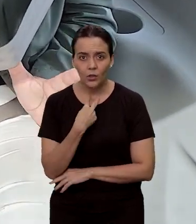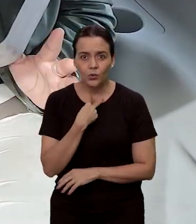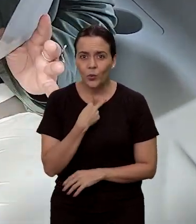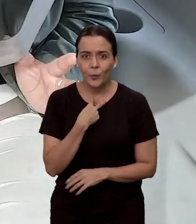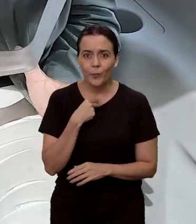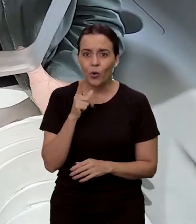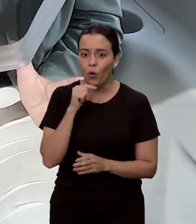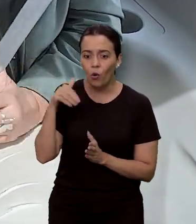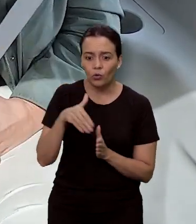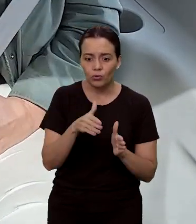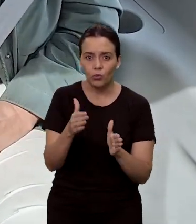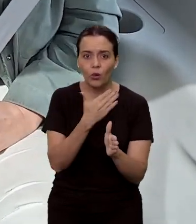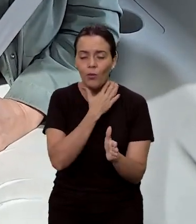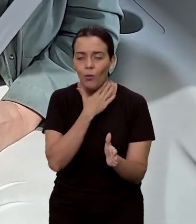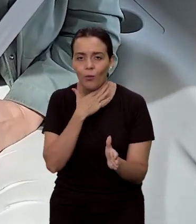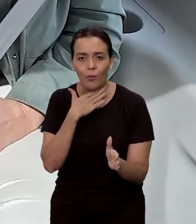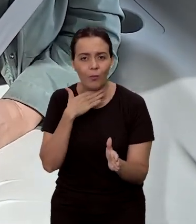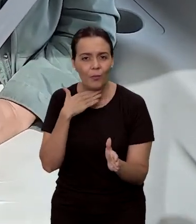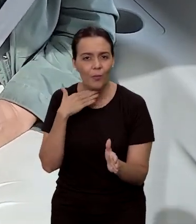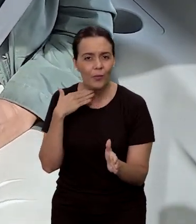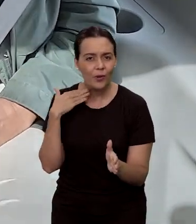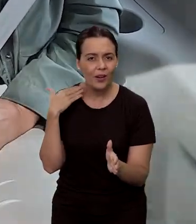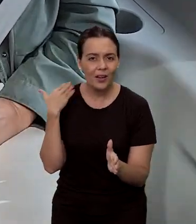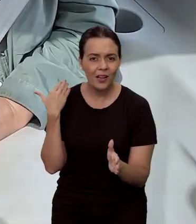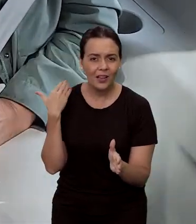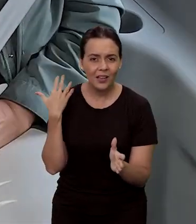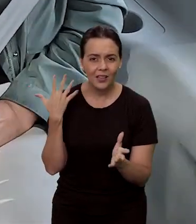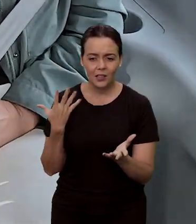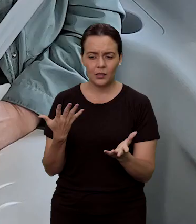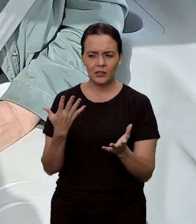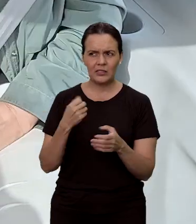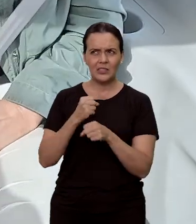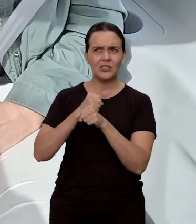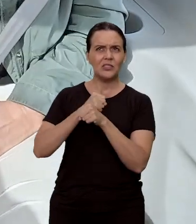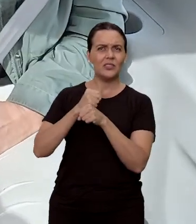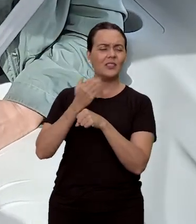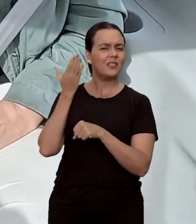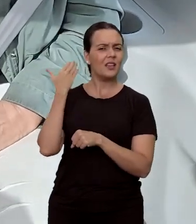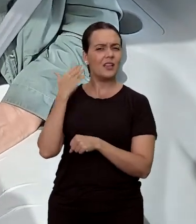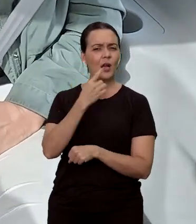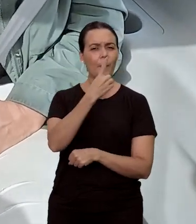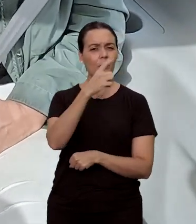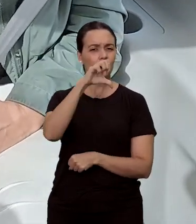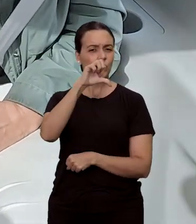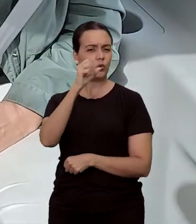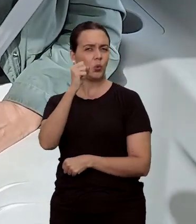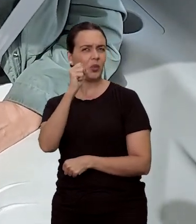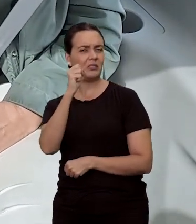morrer desse jeito, eu tenho que fazer alguma coisa. E isso era anos 80, era